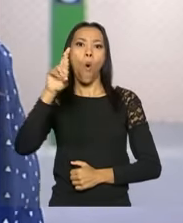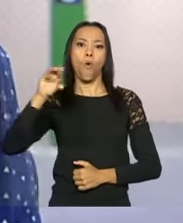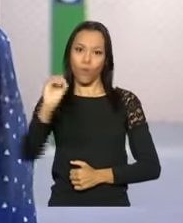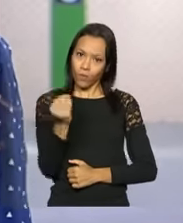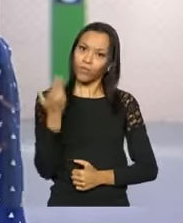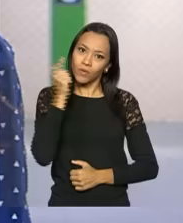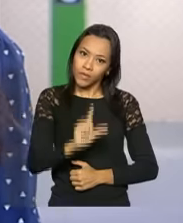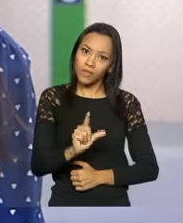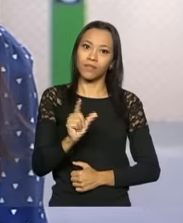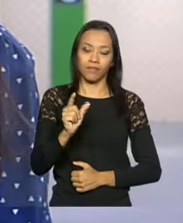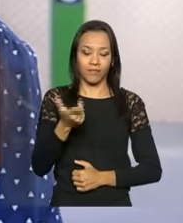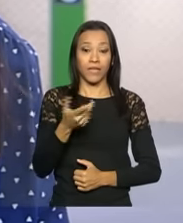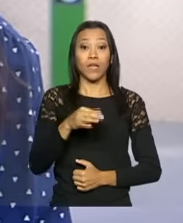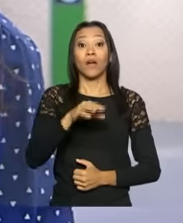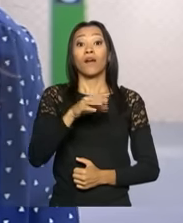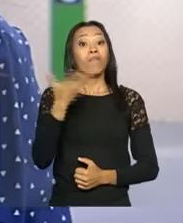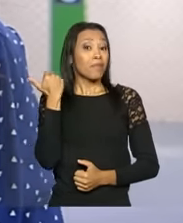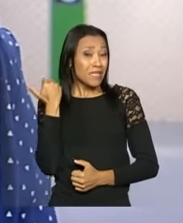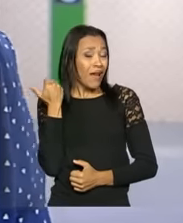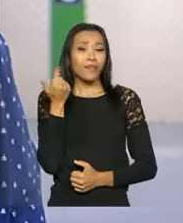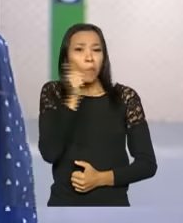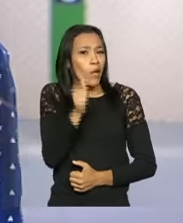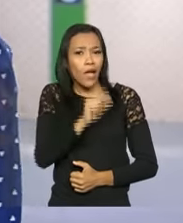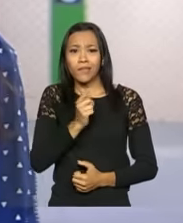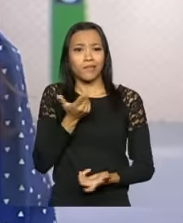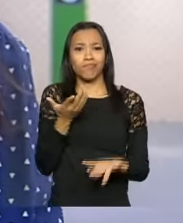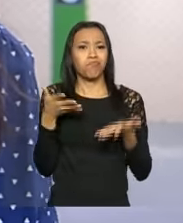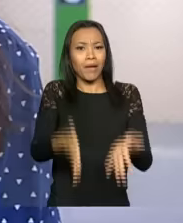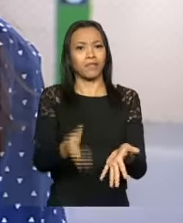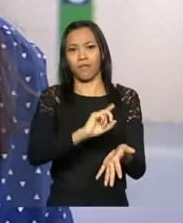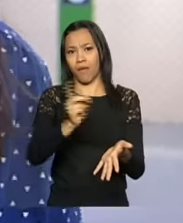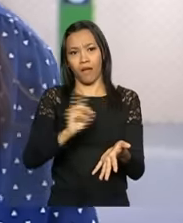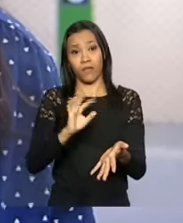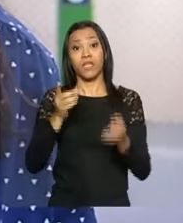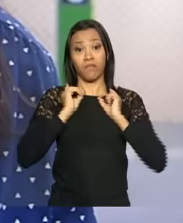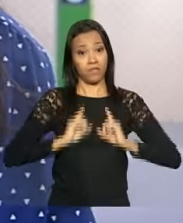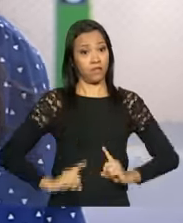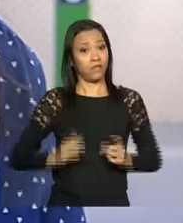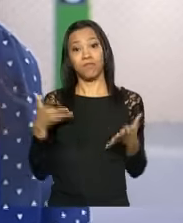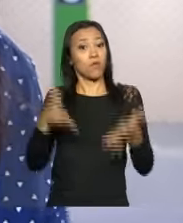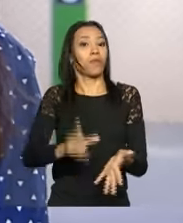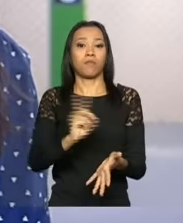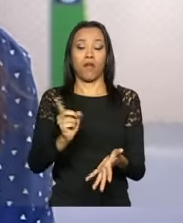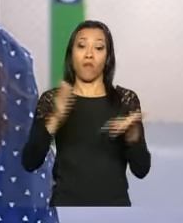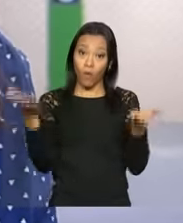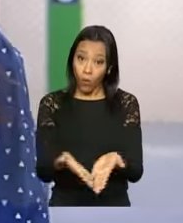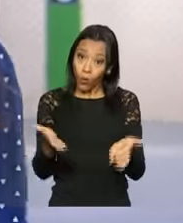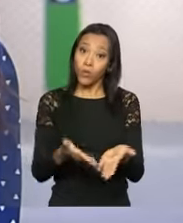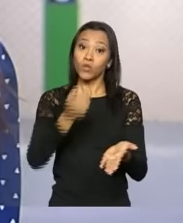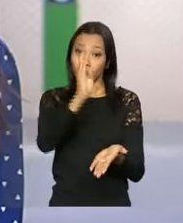paraense mas naquela época não competiam nem mulheres e nem atletas paralímpicos hoje o país mantém a